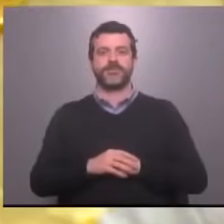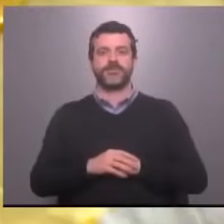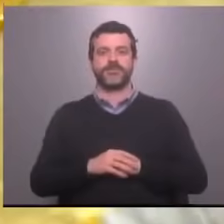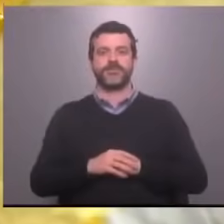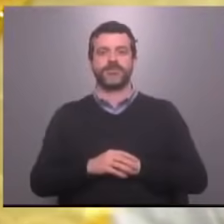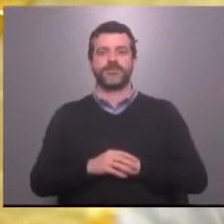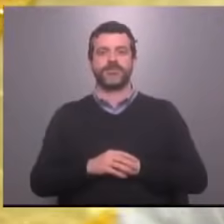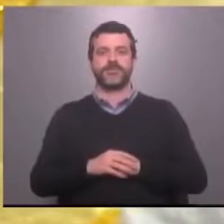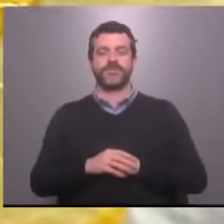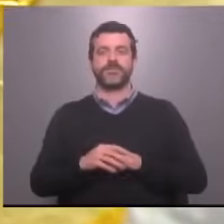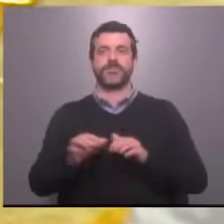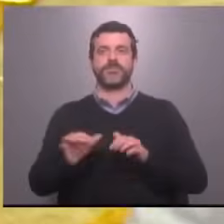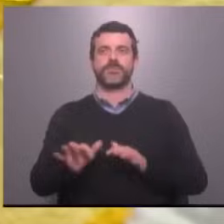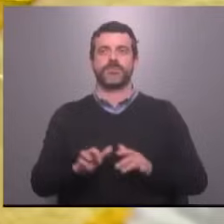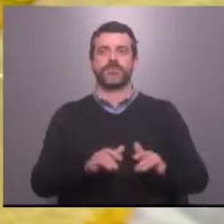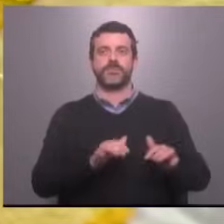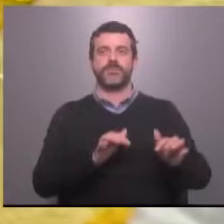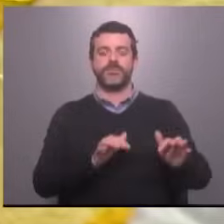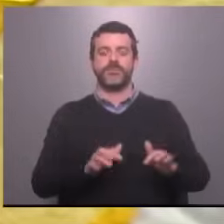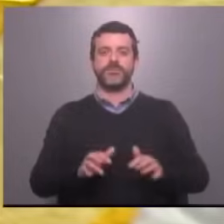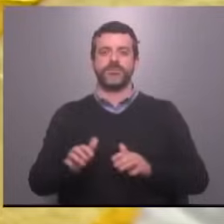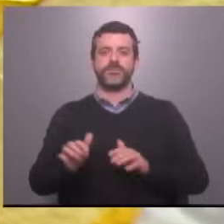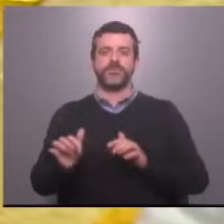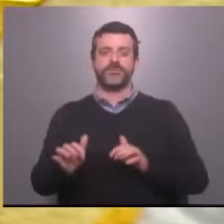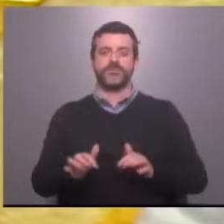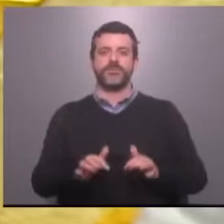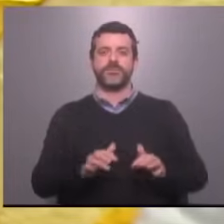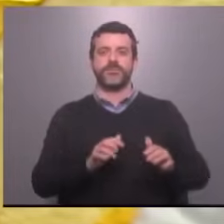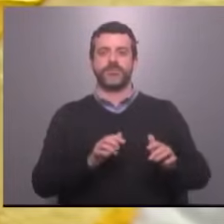aleluia.